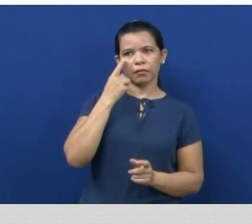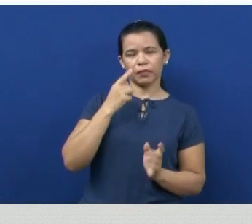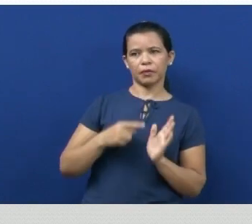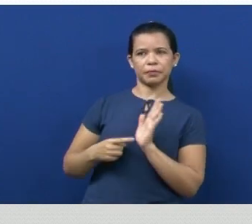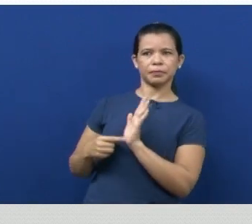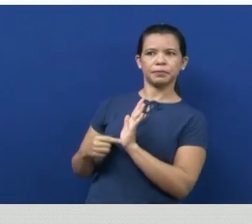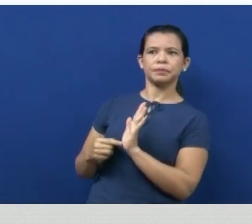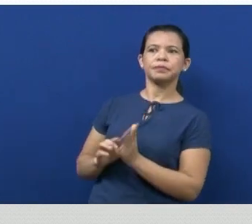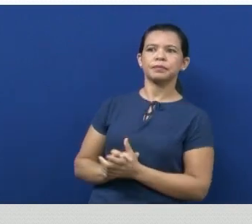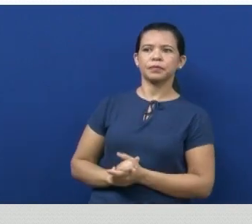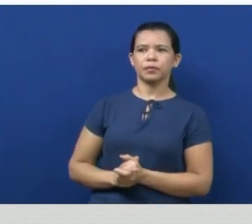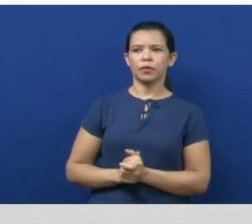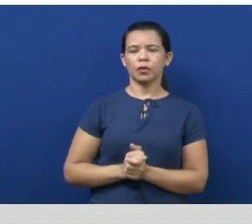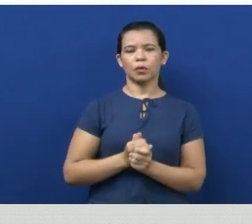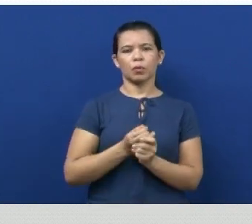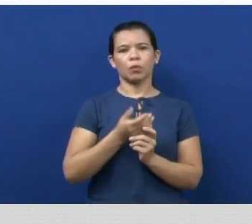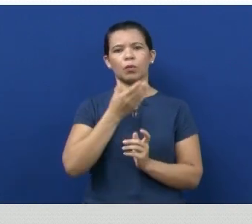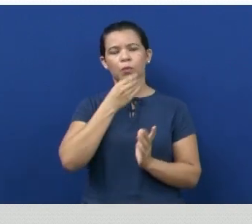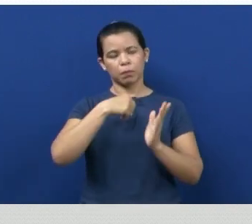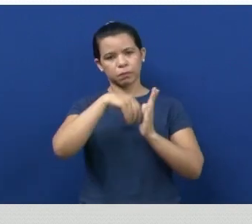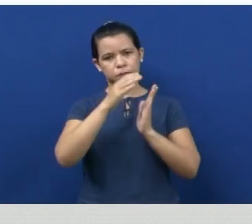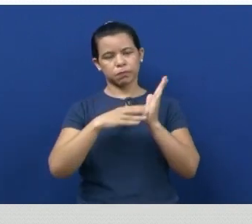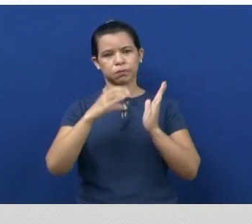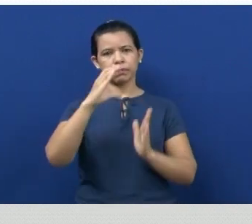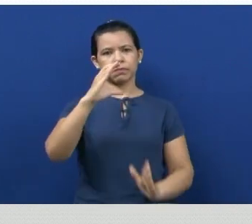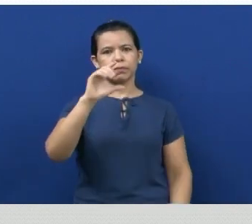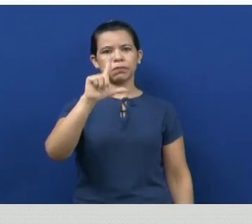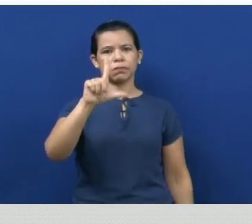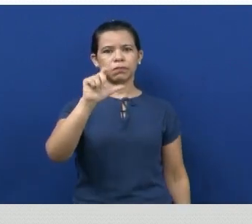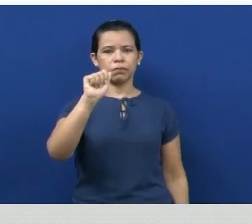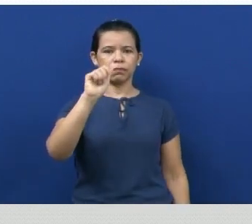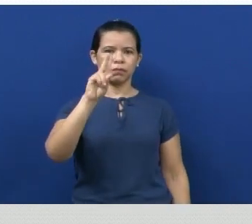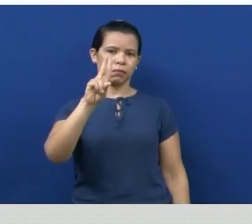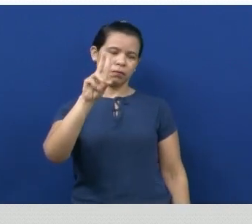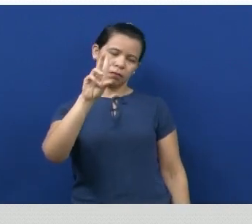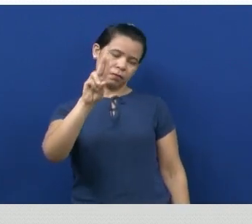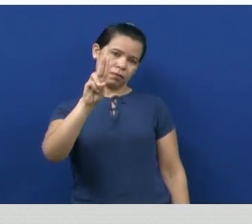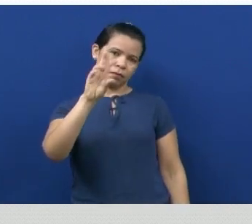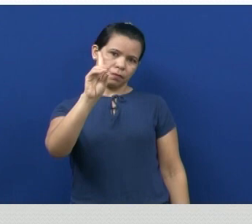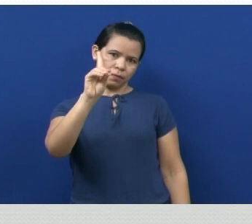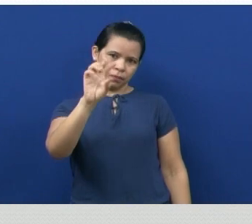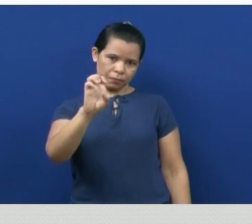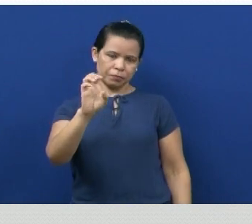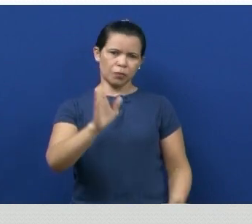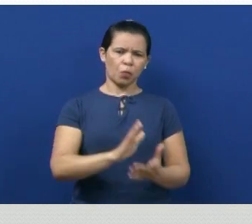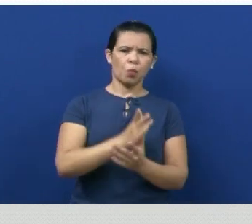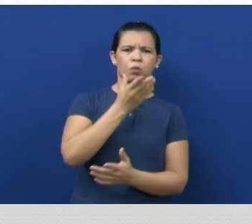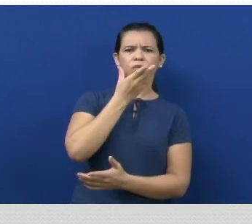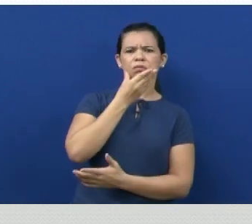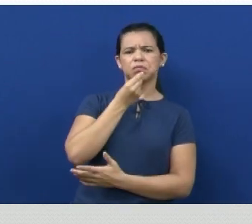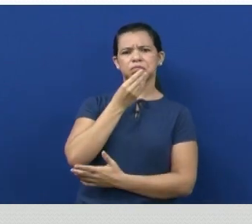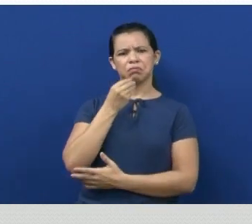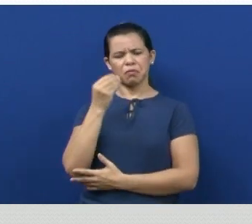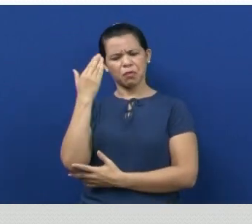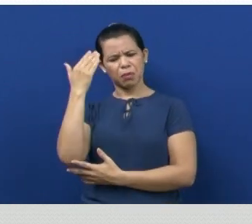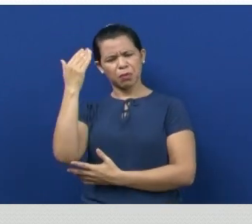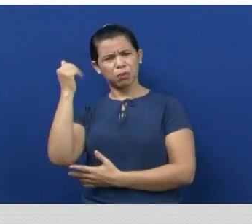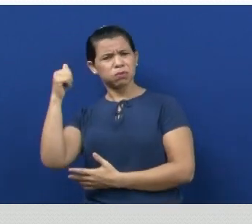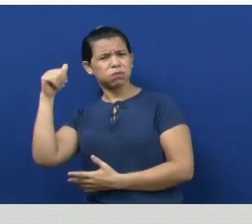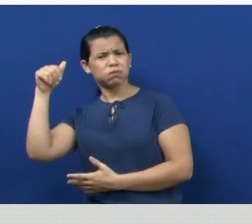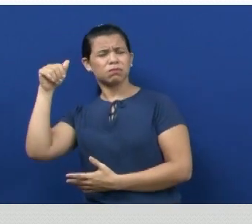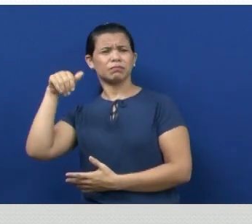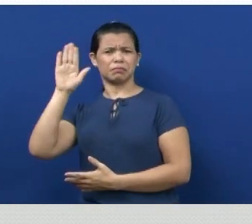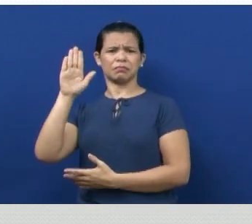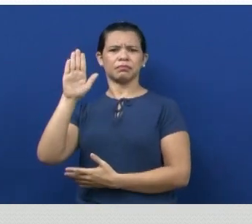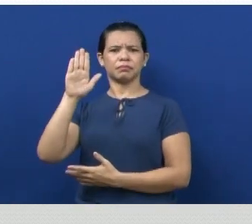é do artista Claude Monet. Claude Monet foi, na verdade, o nome mais importante do impressionismo, pois